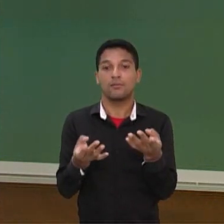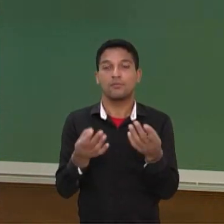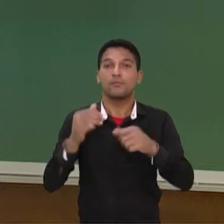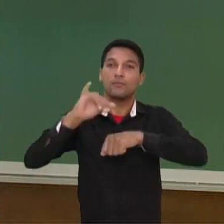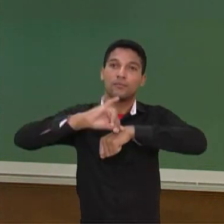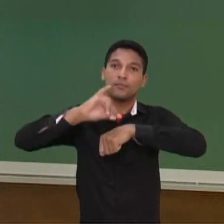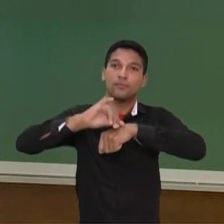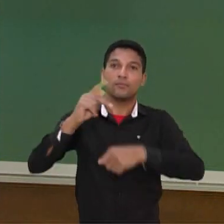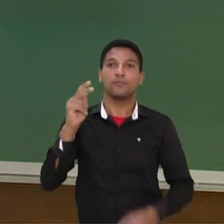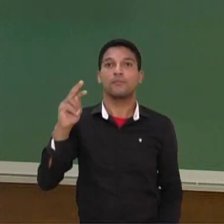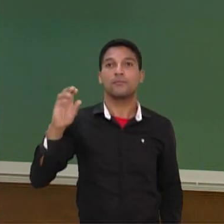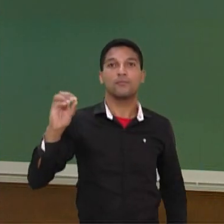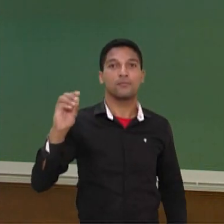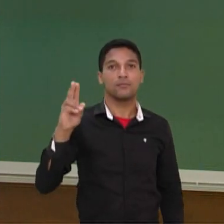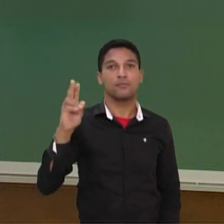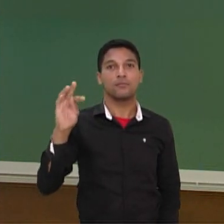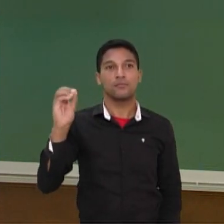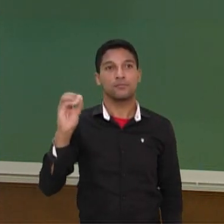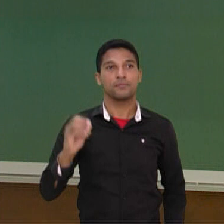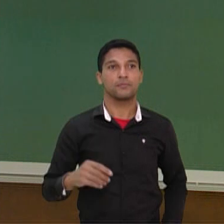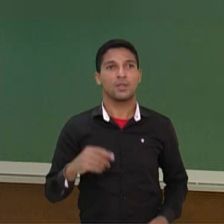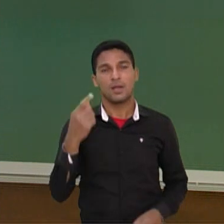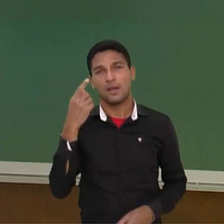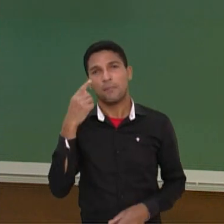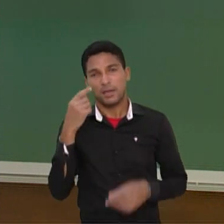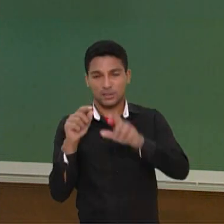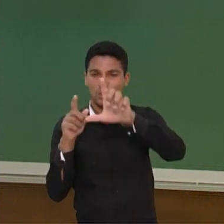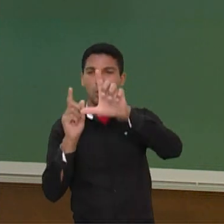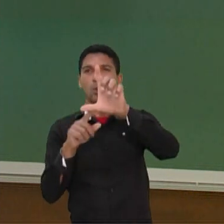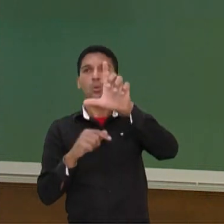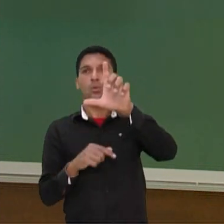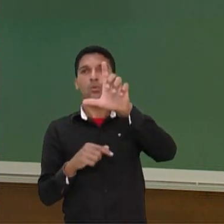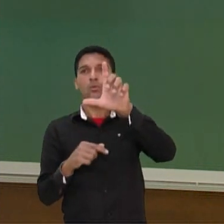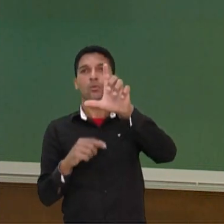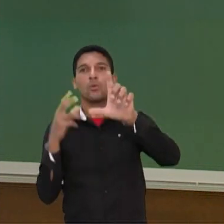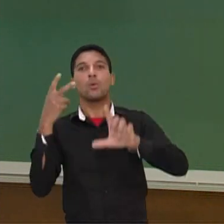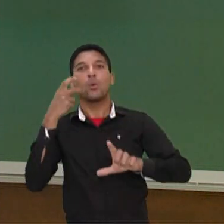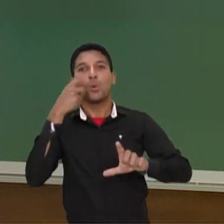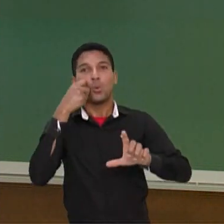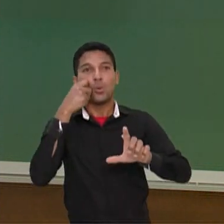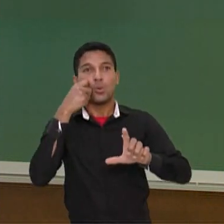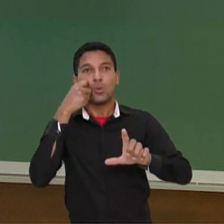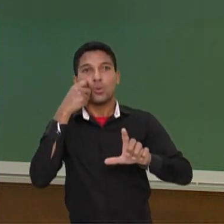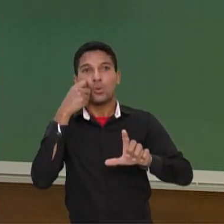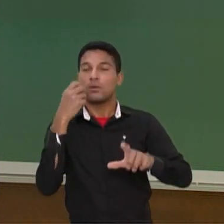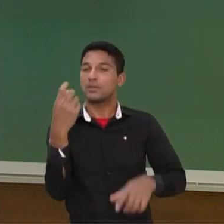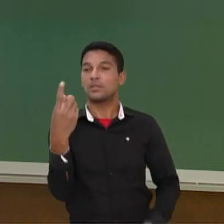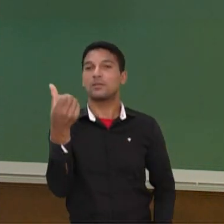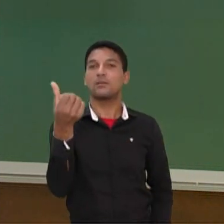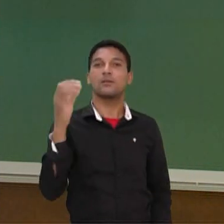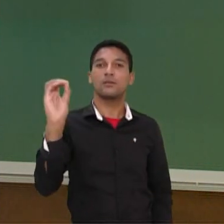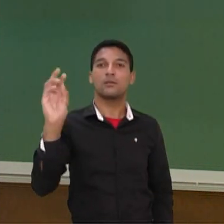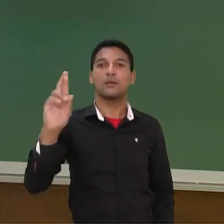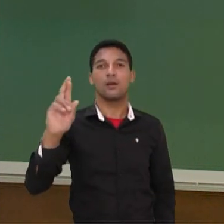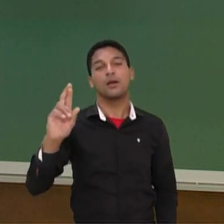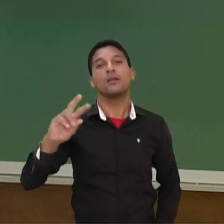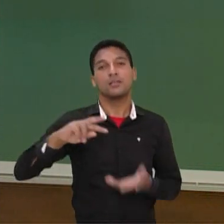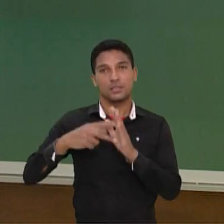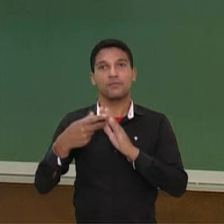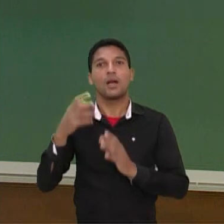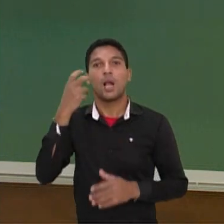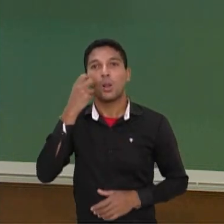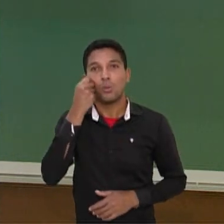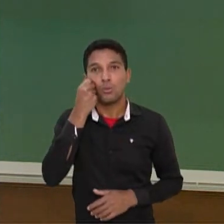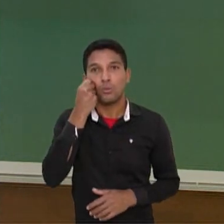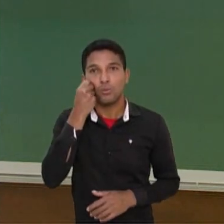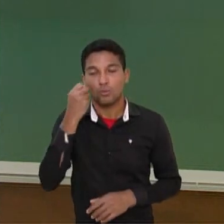Para que tenha um lucro de R$160, bom, já está até meio escrito, o L é R$160, L igual a 160, então esse 160 vem